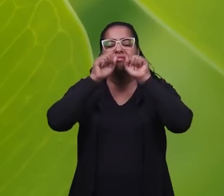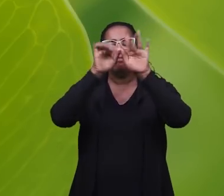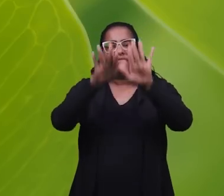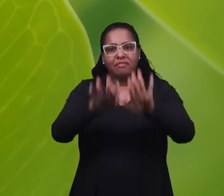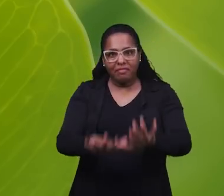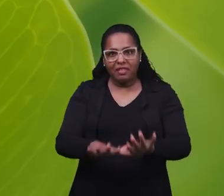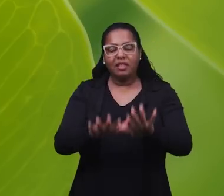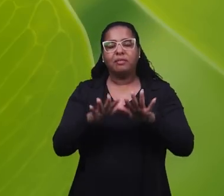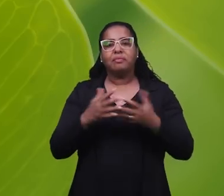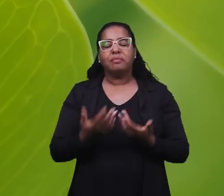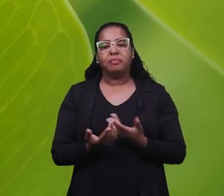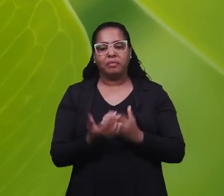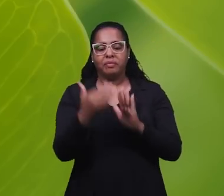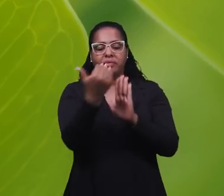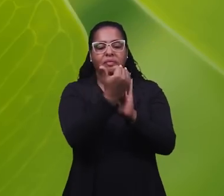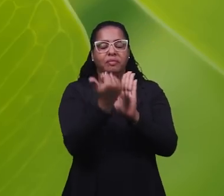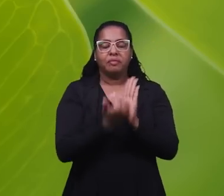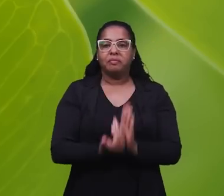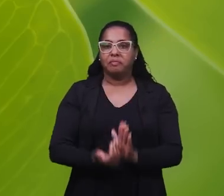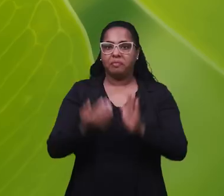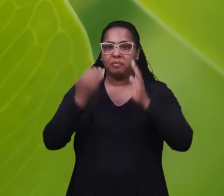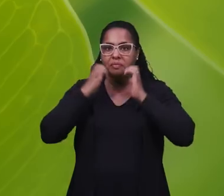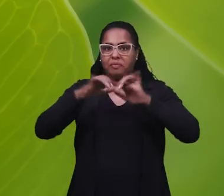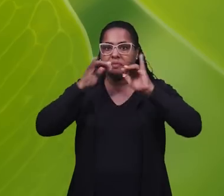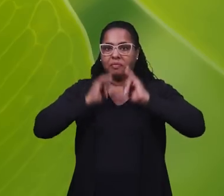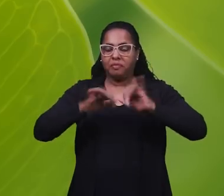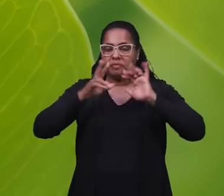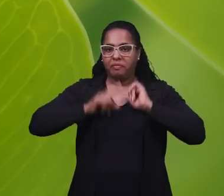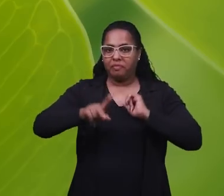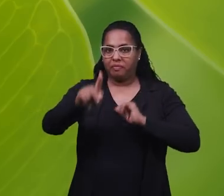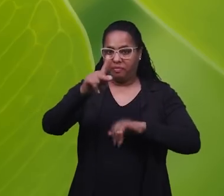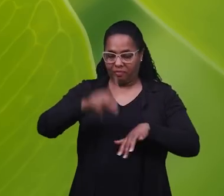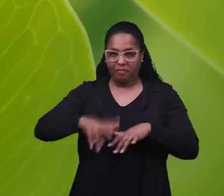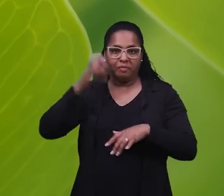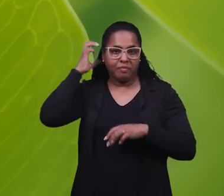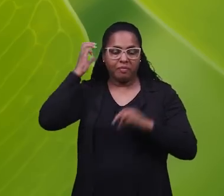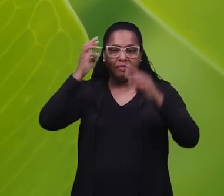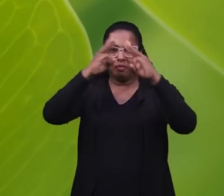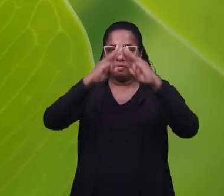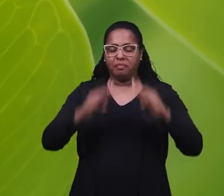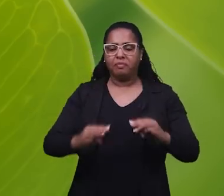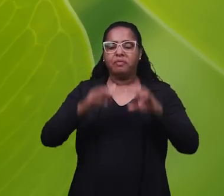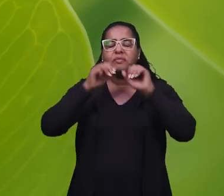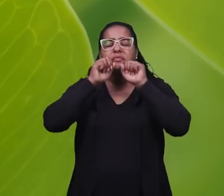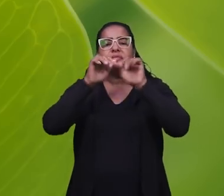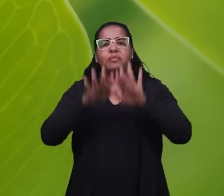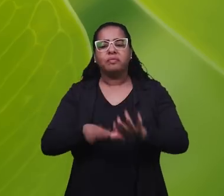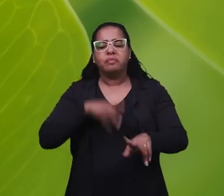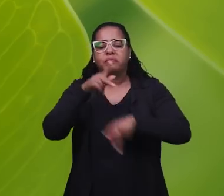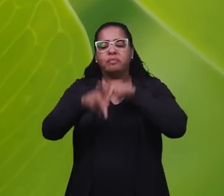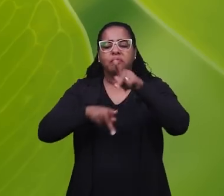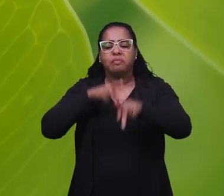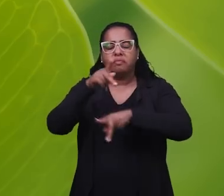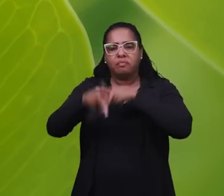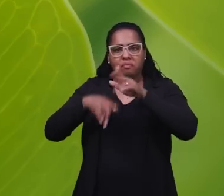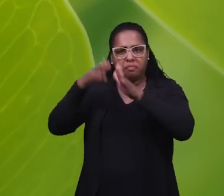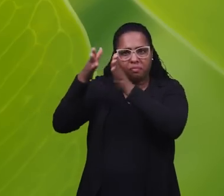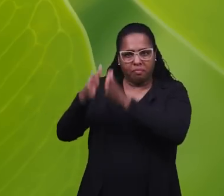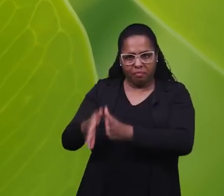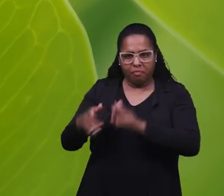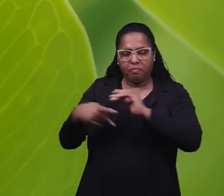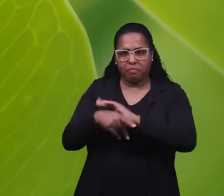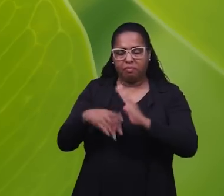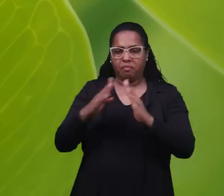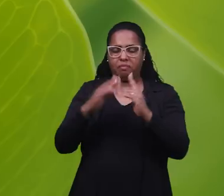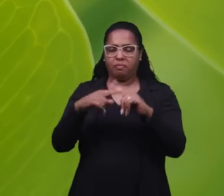grande bênção que tem sido o programa Anunciando o Evangelho Eterno na Rádio Manaim. Tem sido uma grande bênção para a igreja,